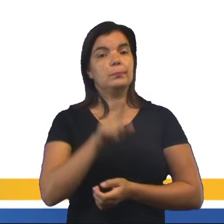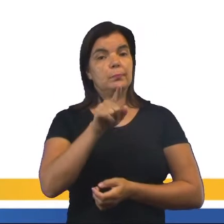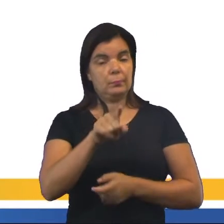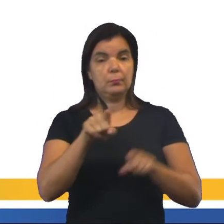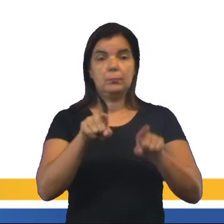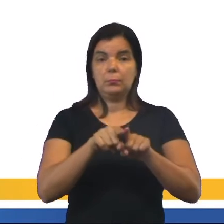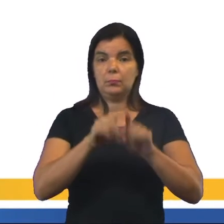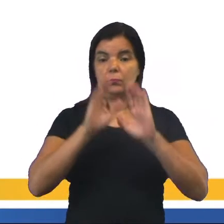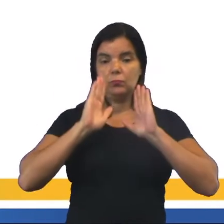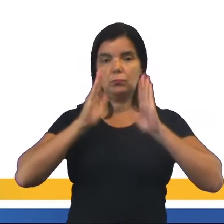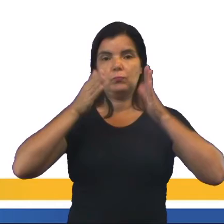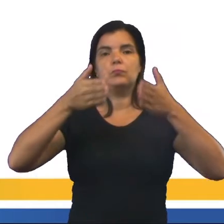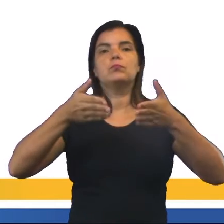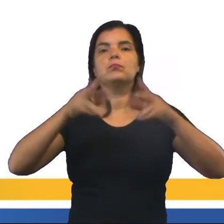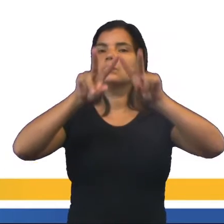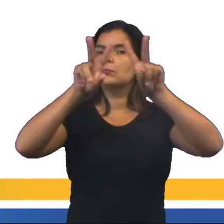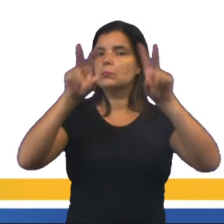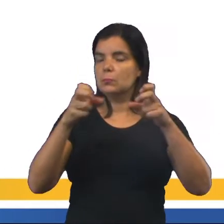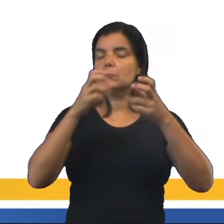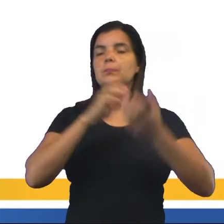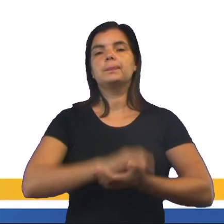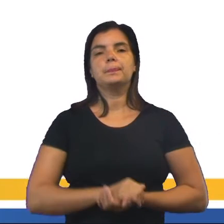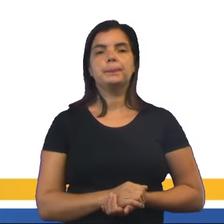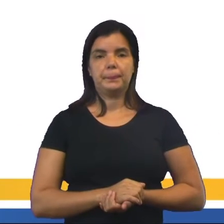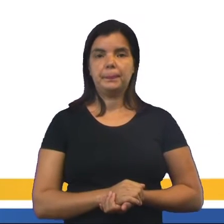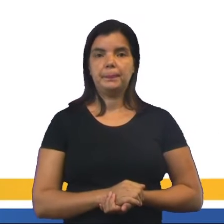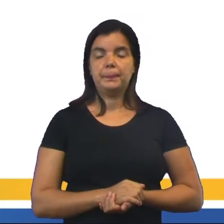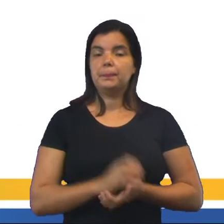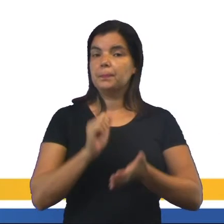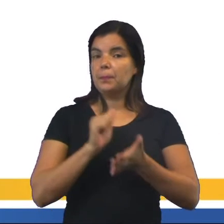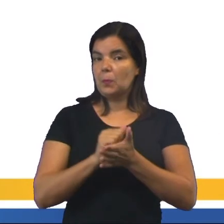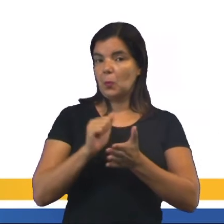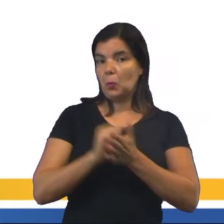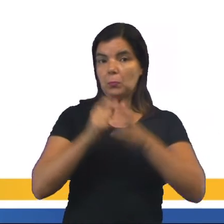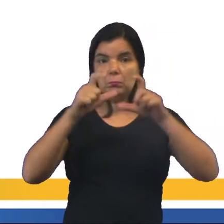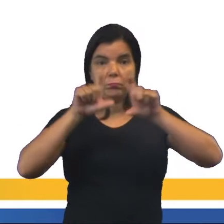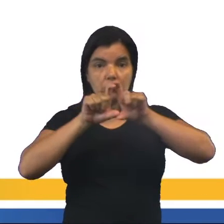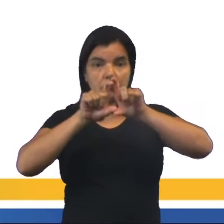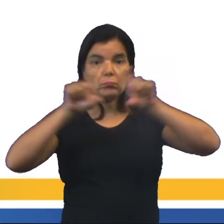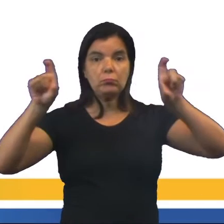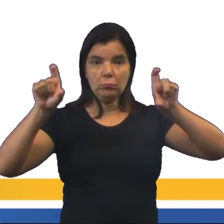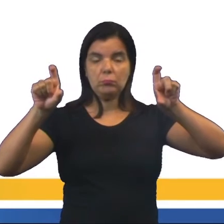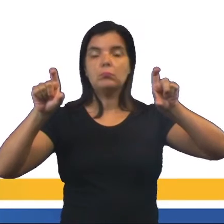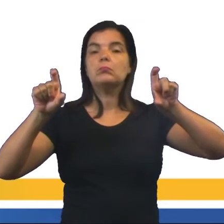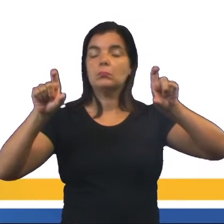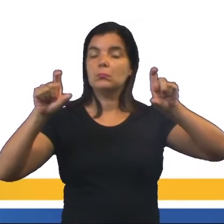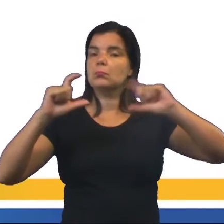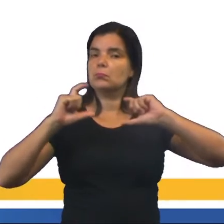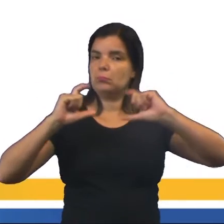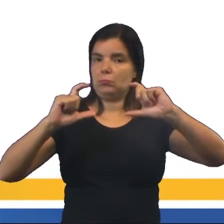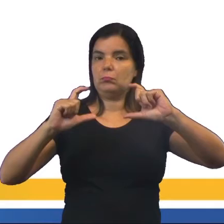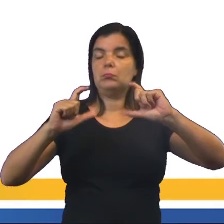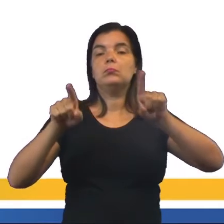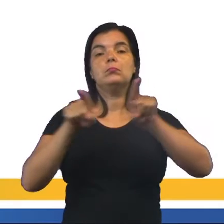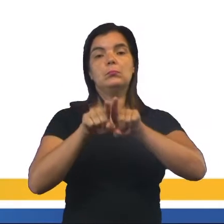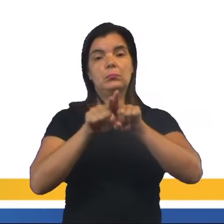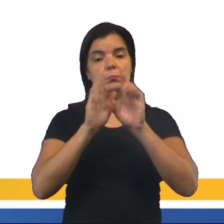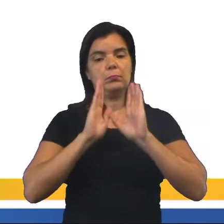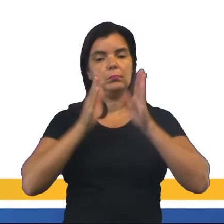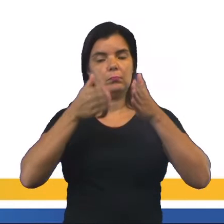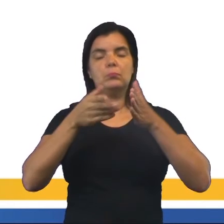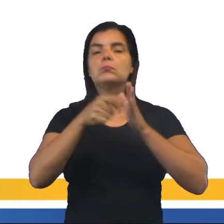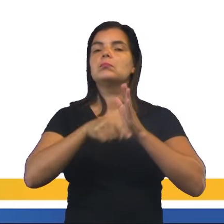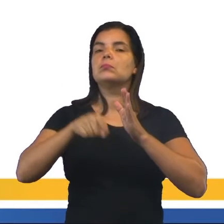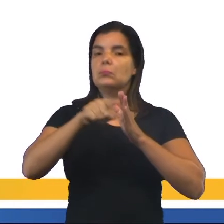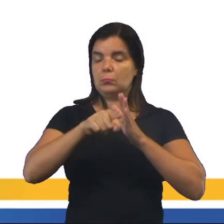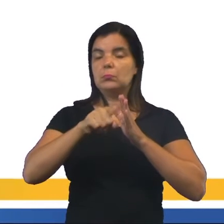palavra central. Essa palavra central pode estar escrita em um tamanho maior. Será a partir desse ponto central que você